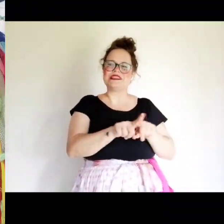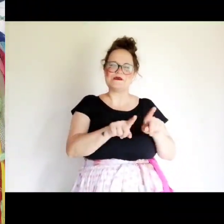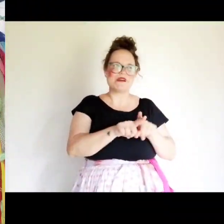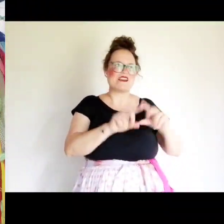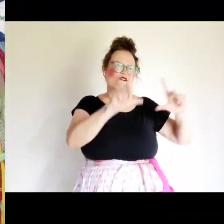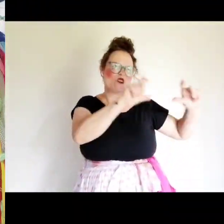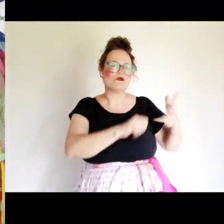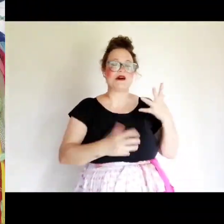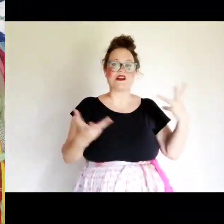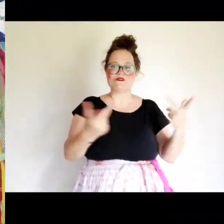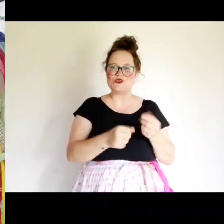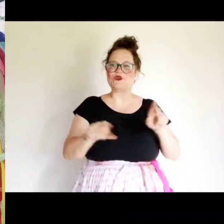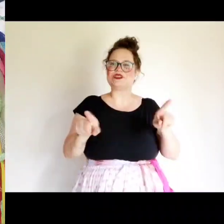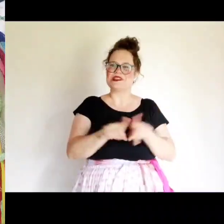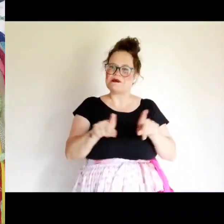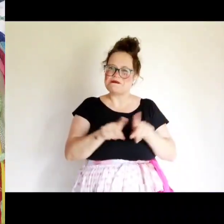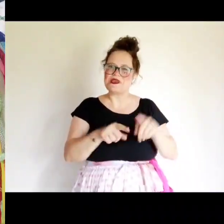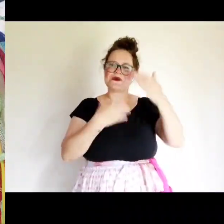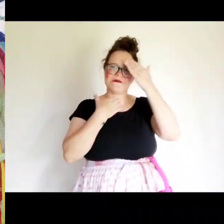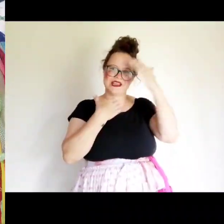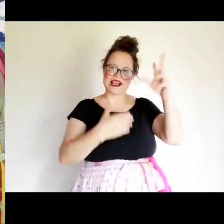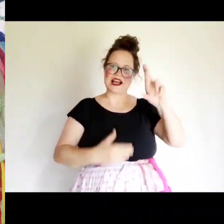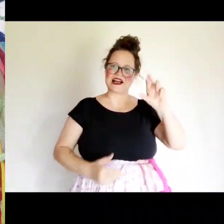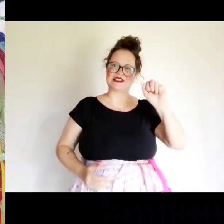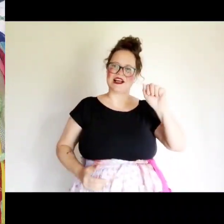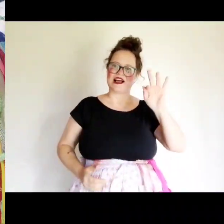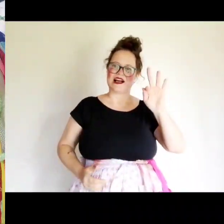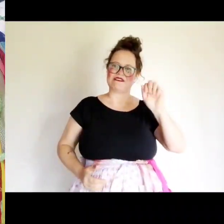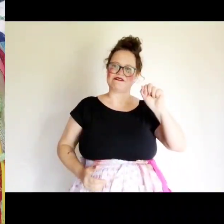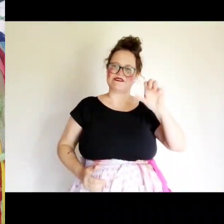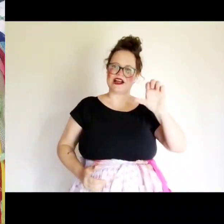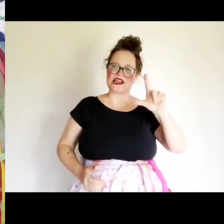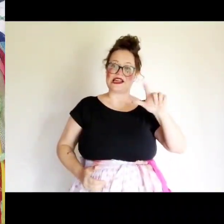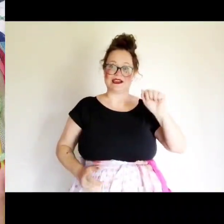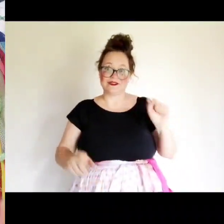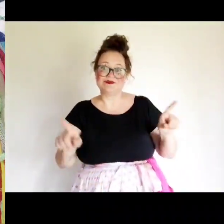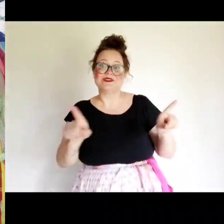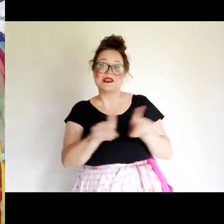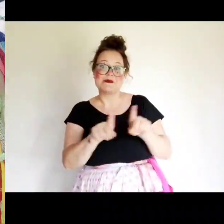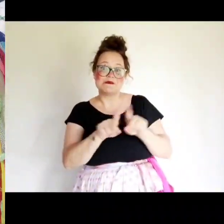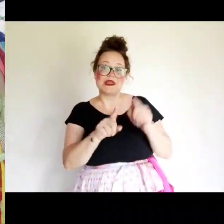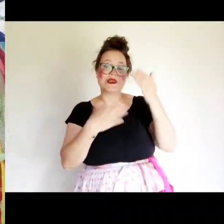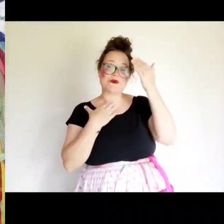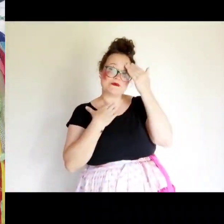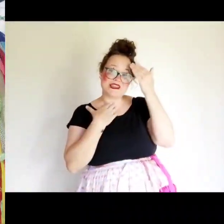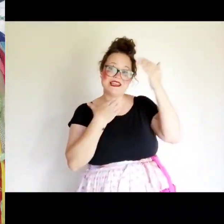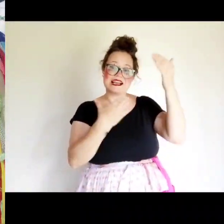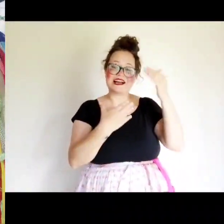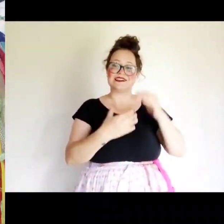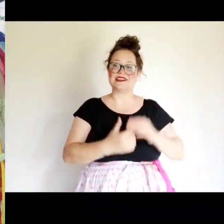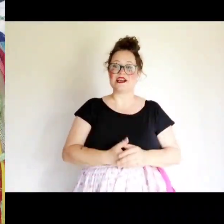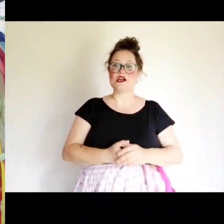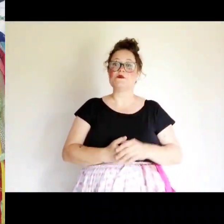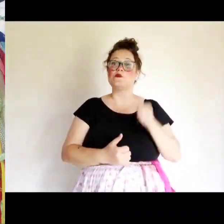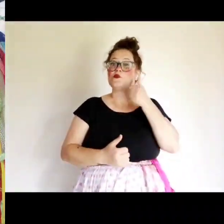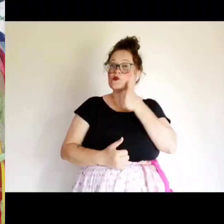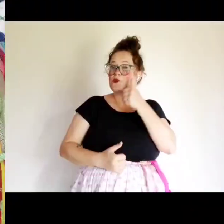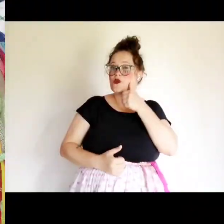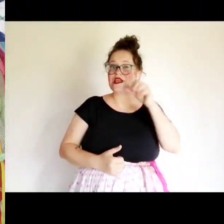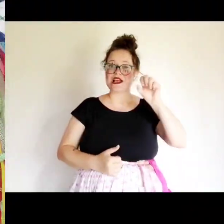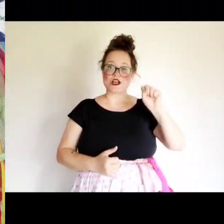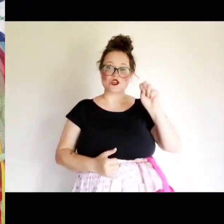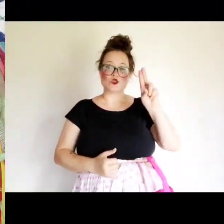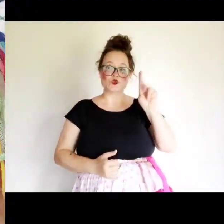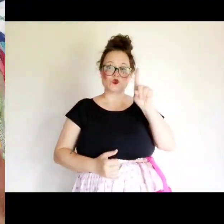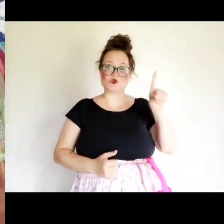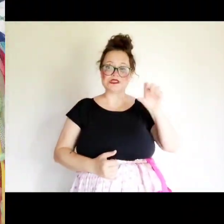Rafaela Catarina, grande beijo por sempre me incentivar. Agradeço também a